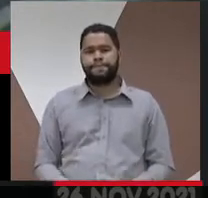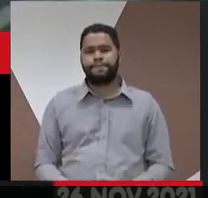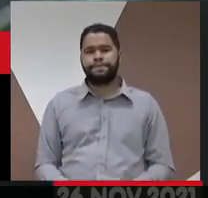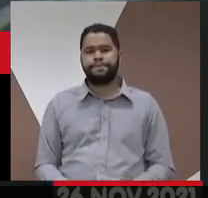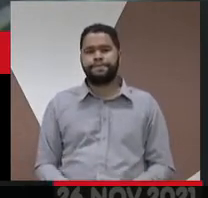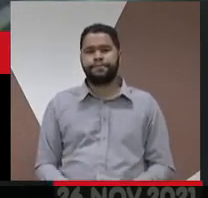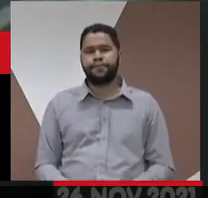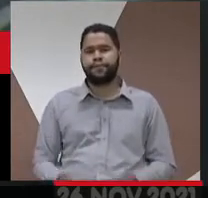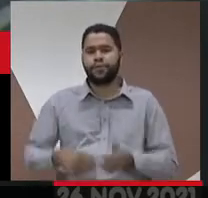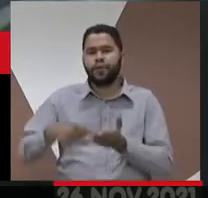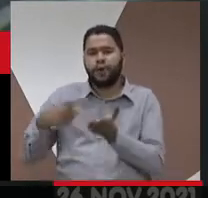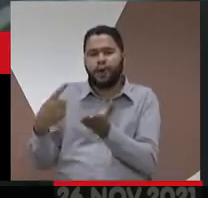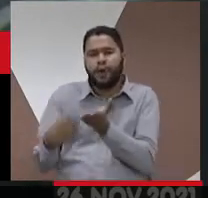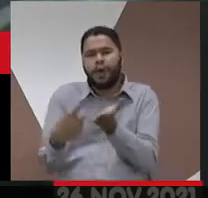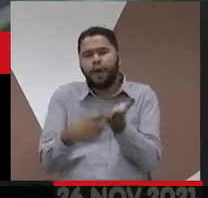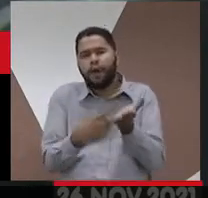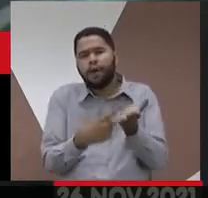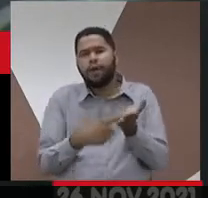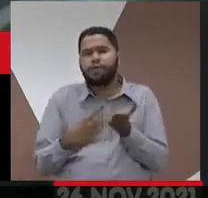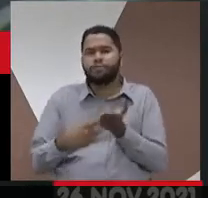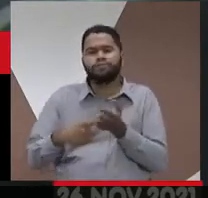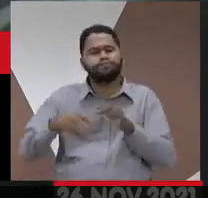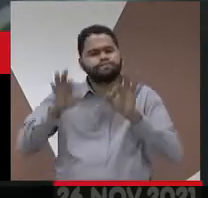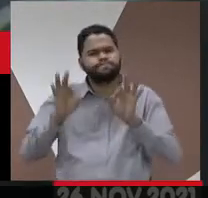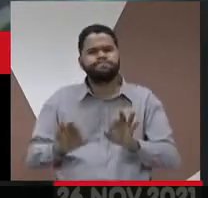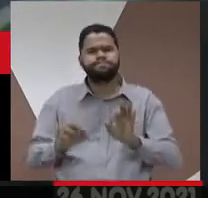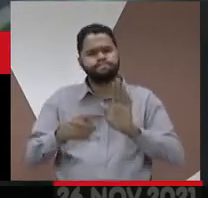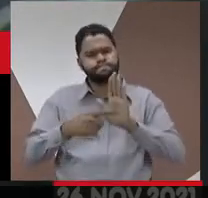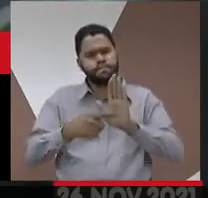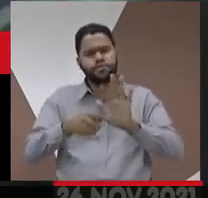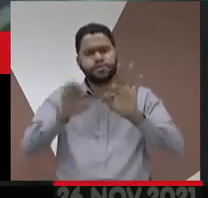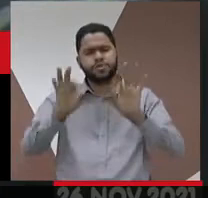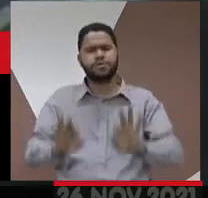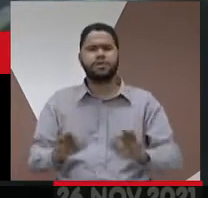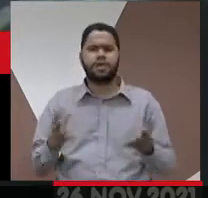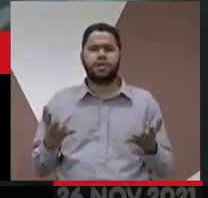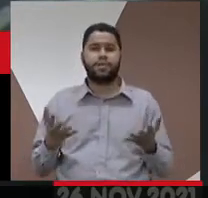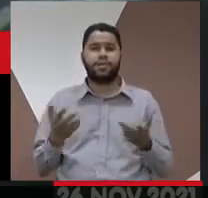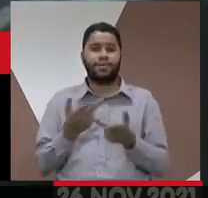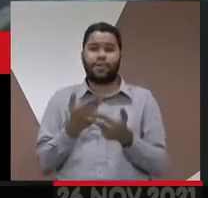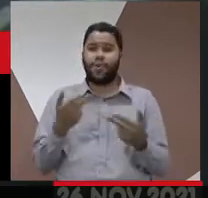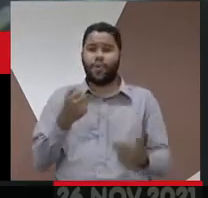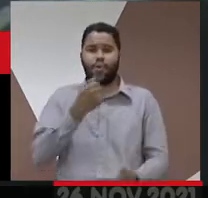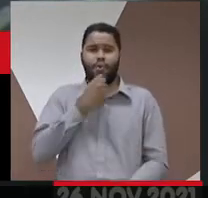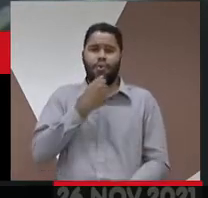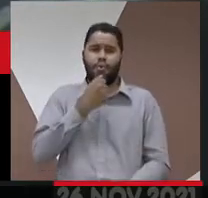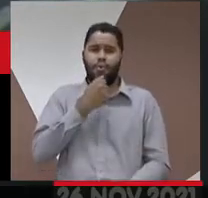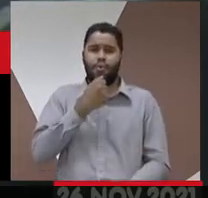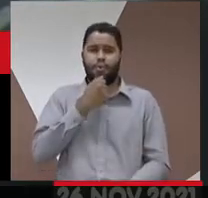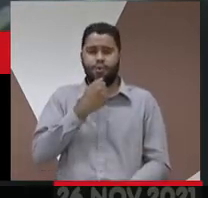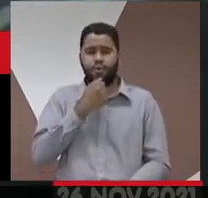um compromisso de absoluta transparência, coisa que não tem.